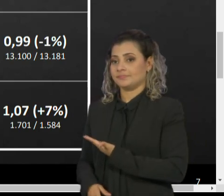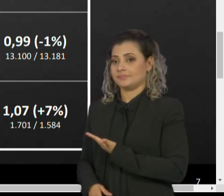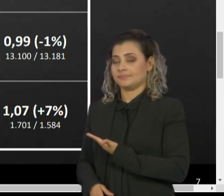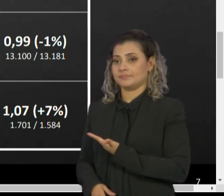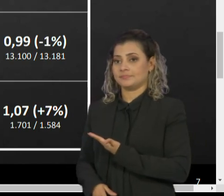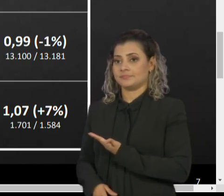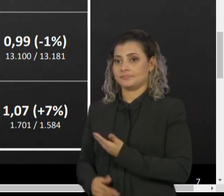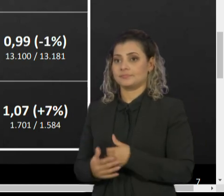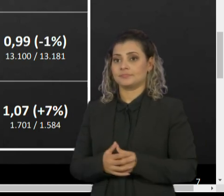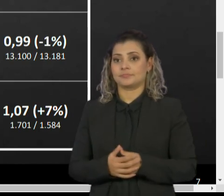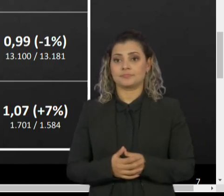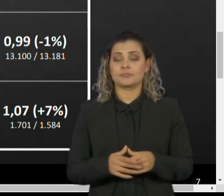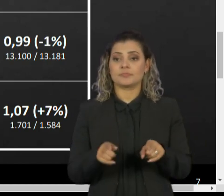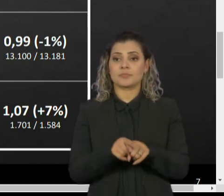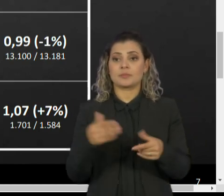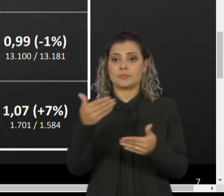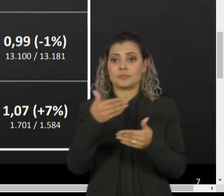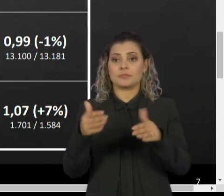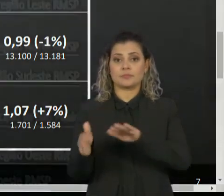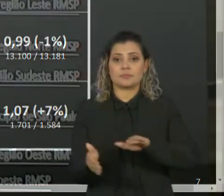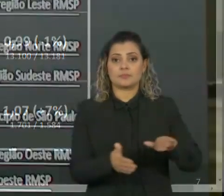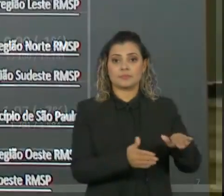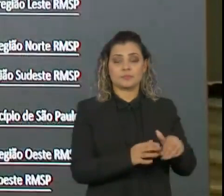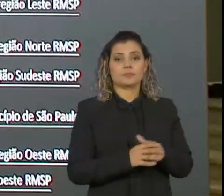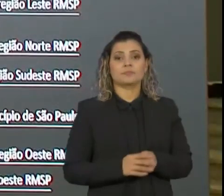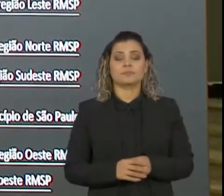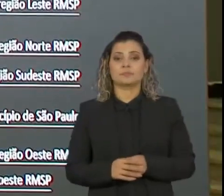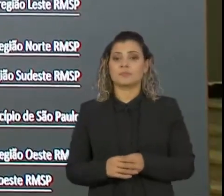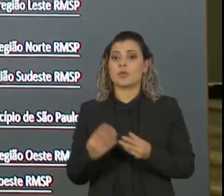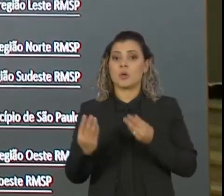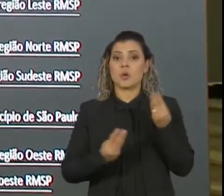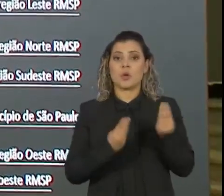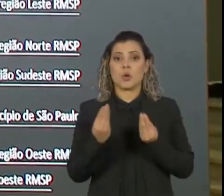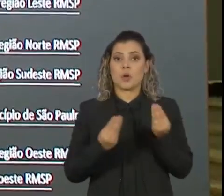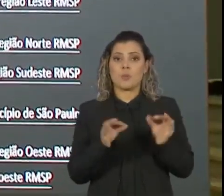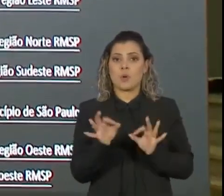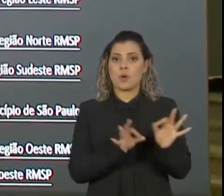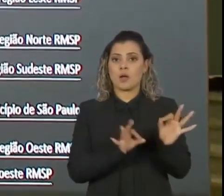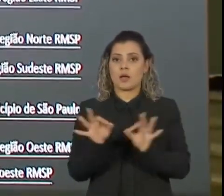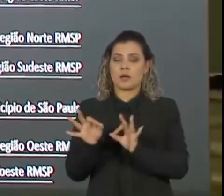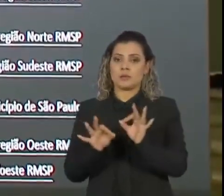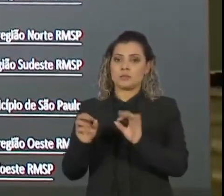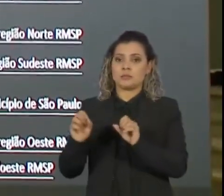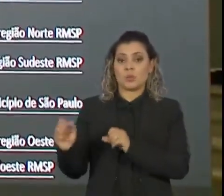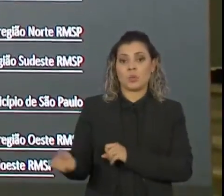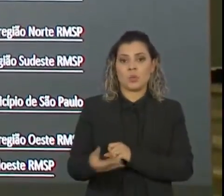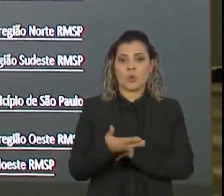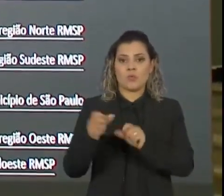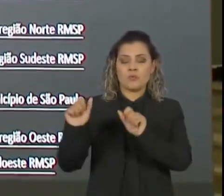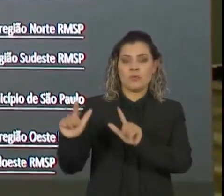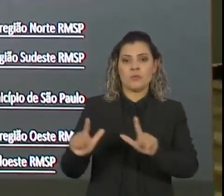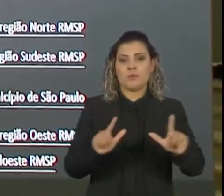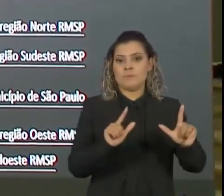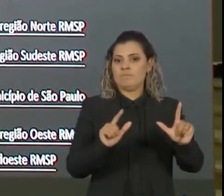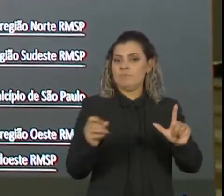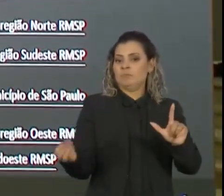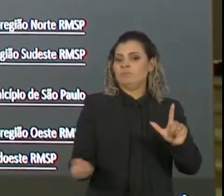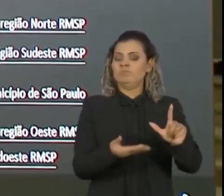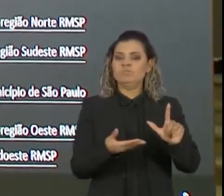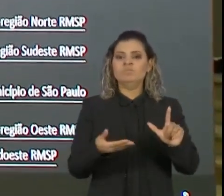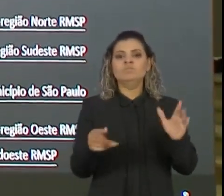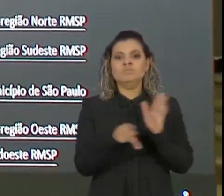semana. Passando para a próxima página, como fica a nossa atualização extraordinária